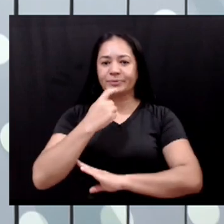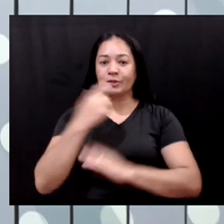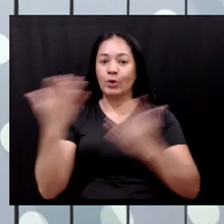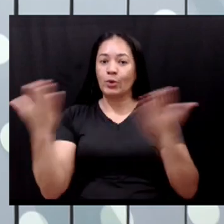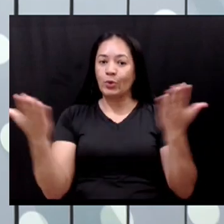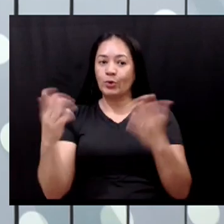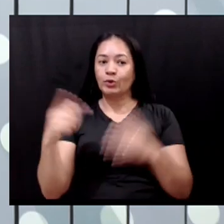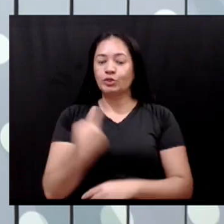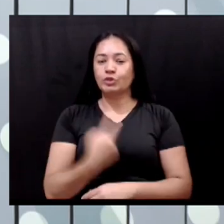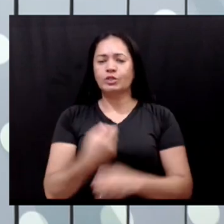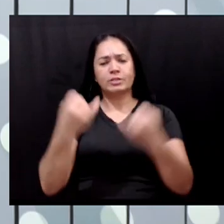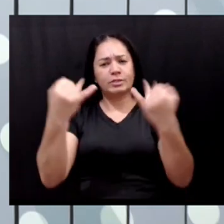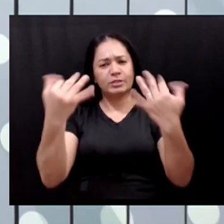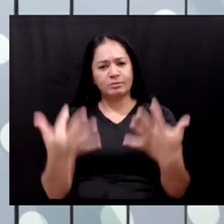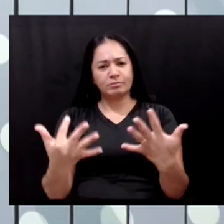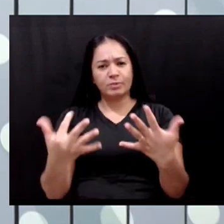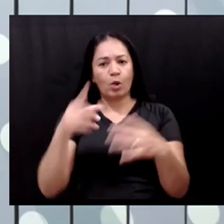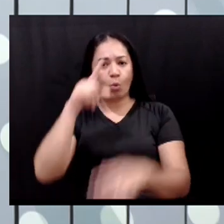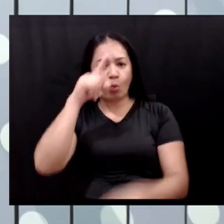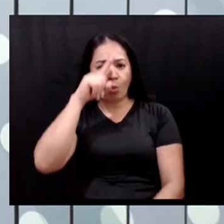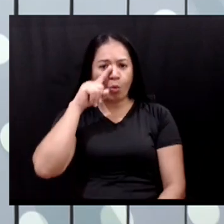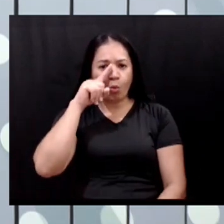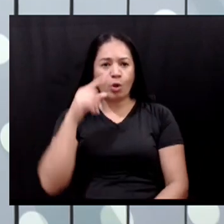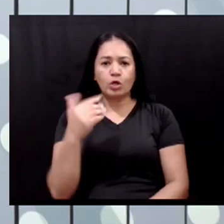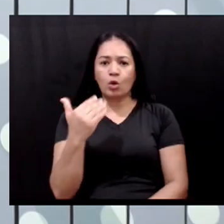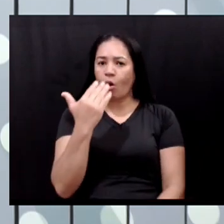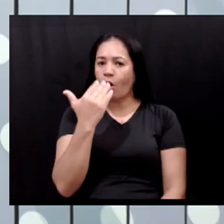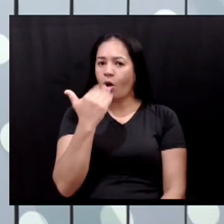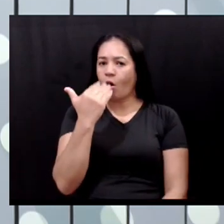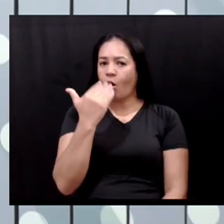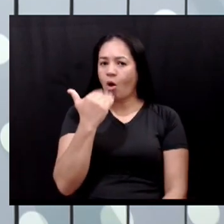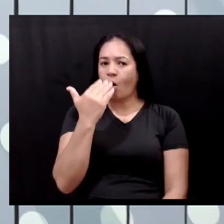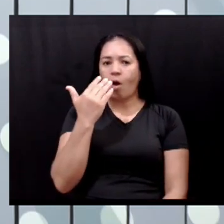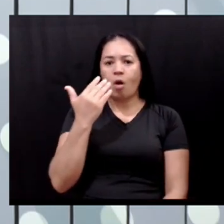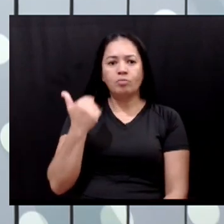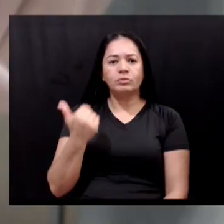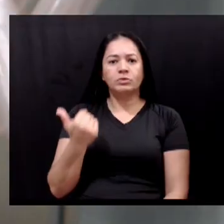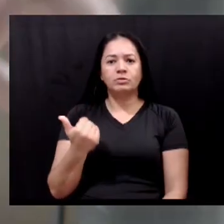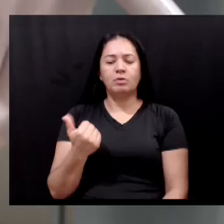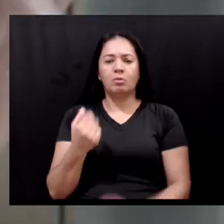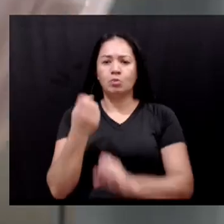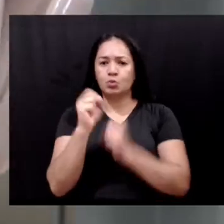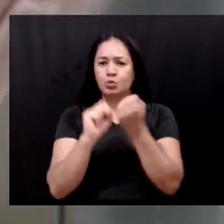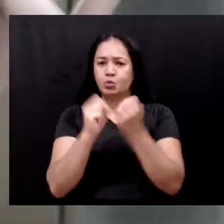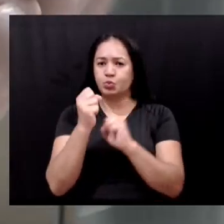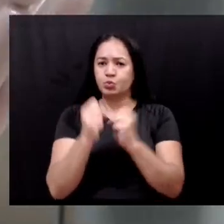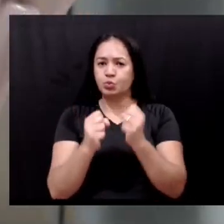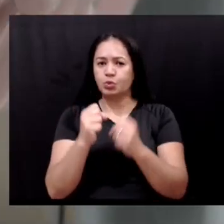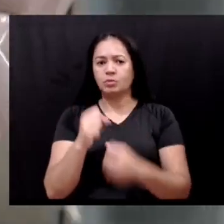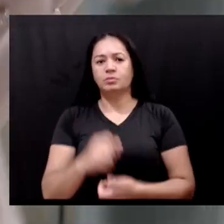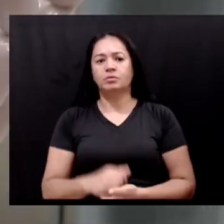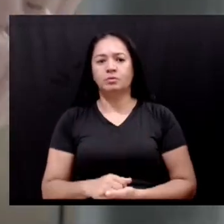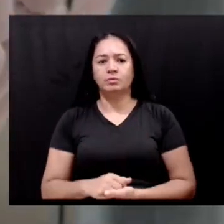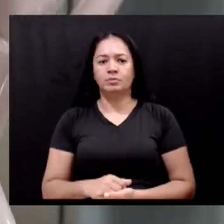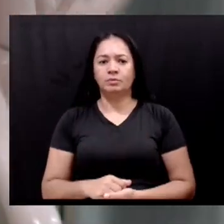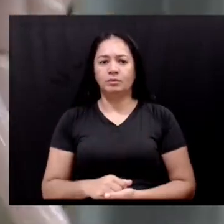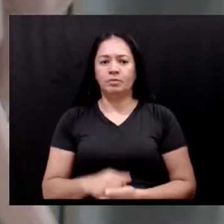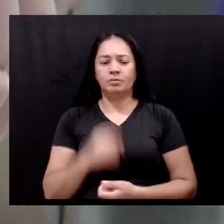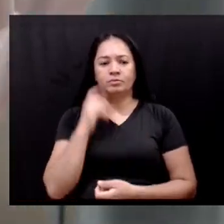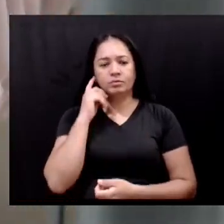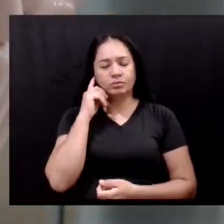sobre os riscos de consumir alimentos ultraprocessados. Um estudo liderado